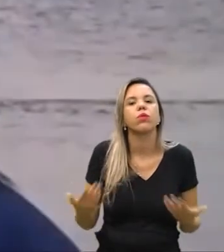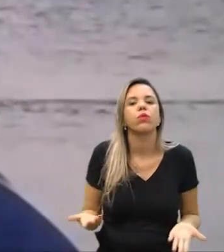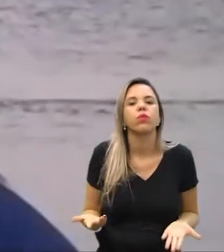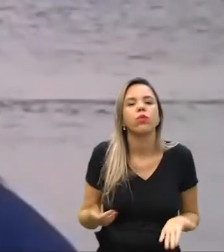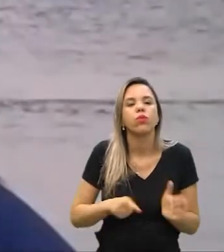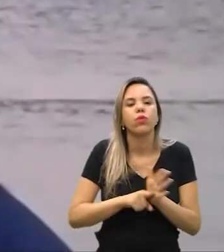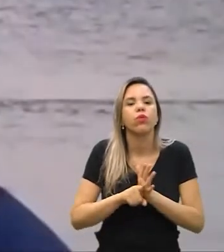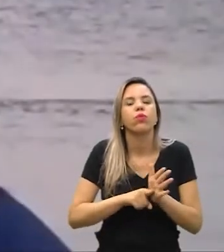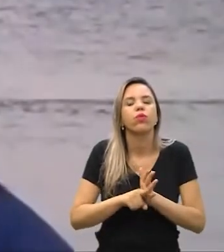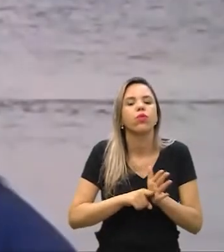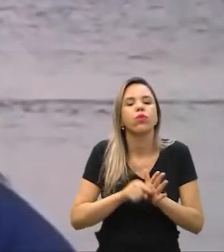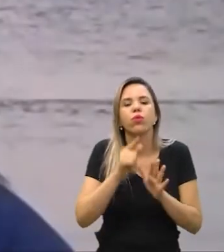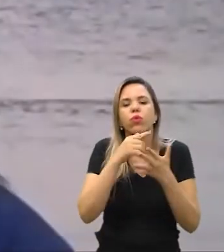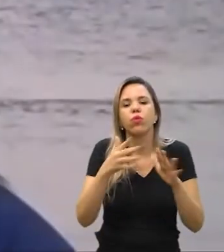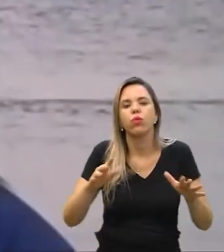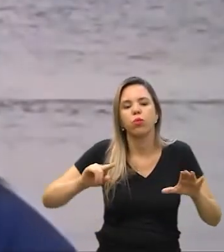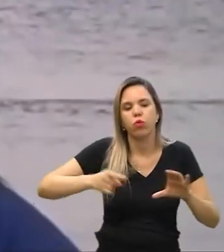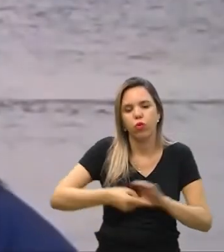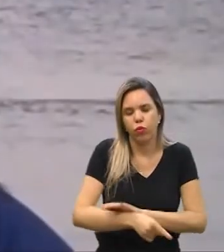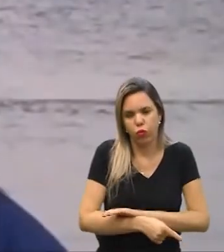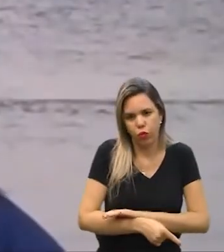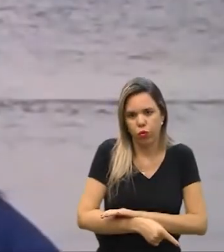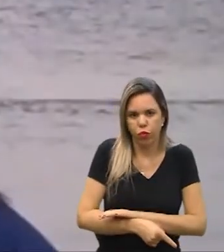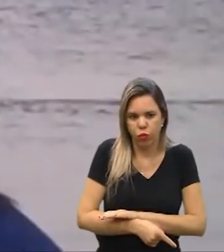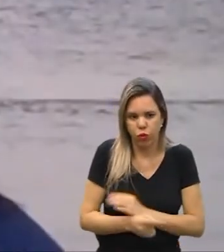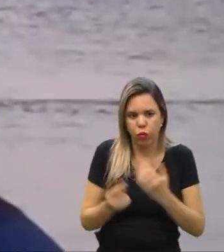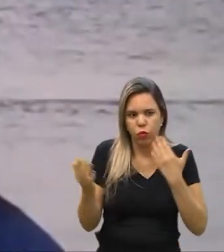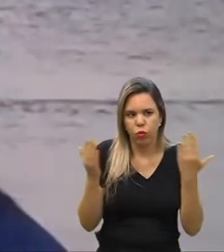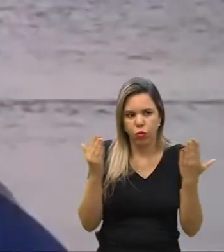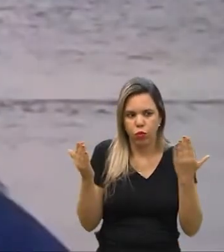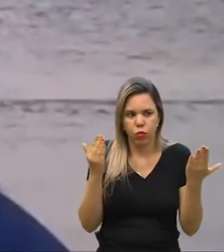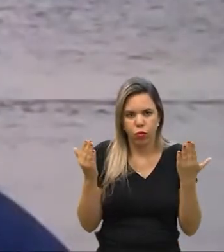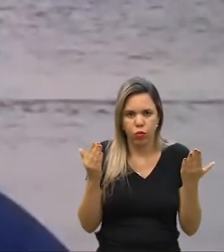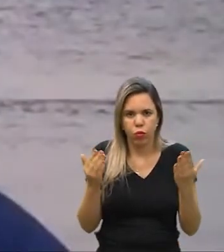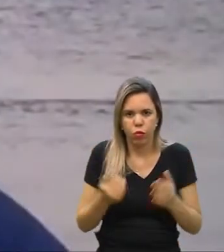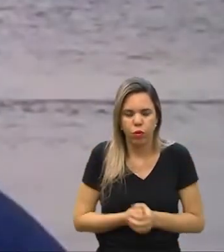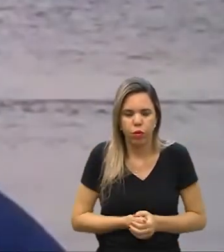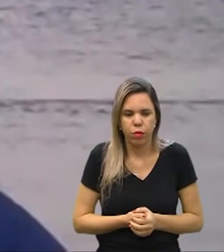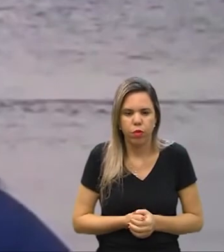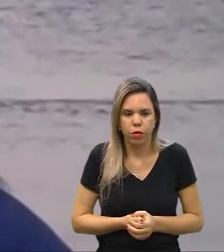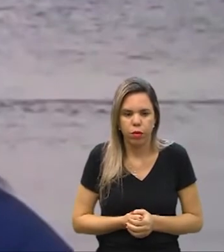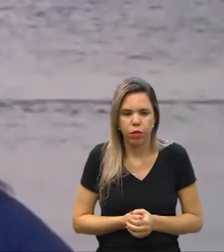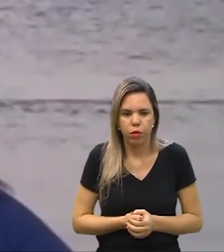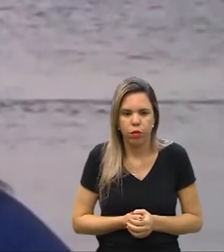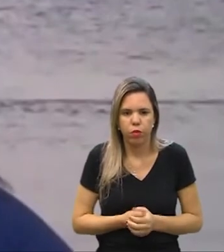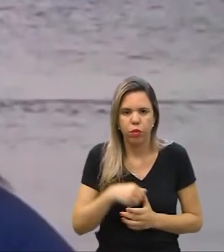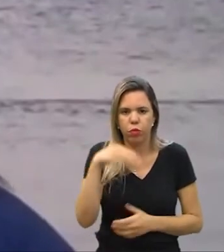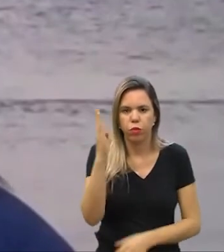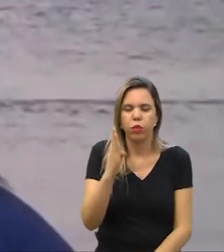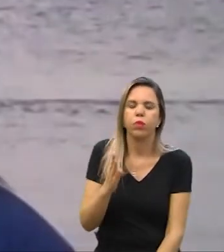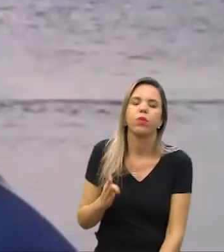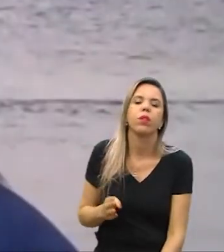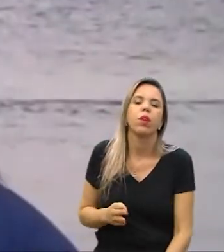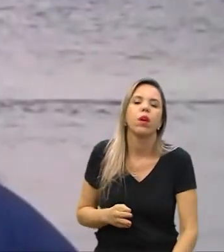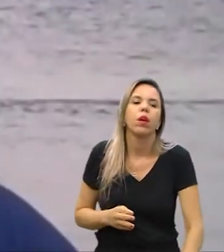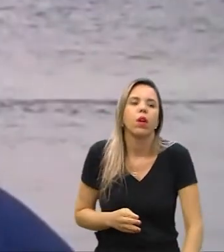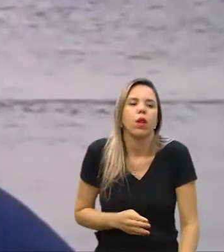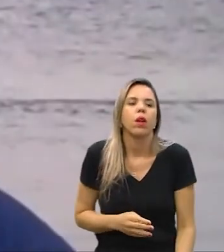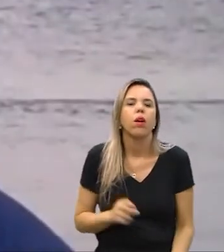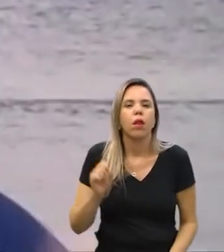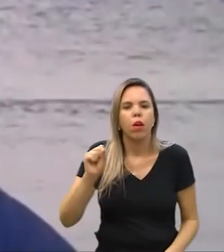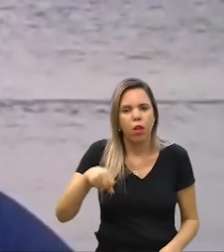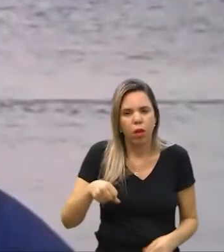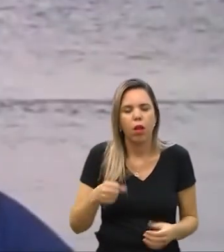se estudar o mar profundo mesmo e comparar entre o mar profundo da Antártica com o do Brasil, e aí